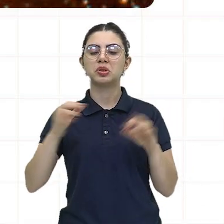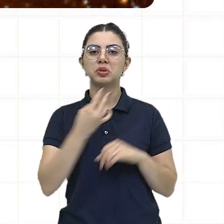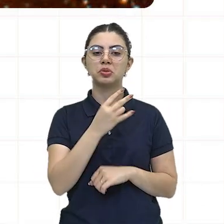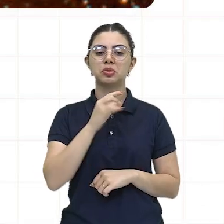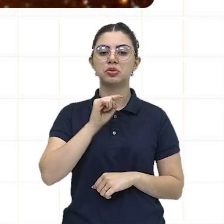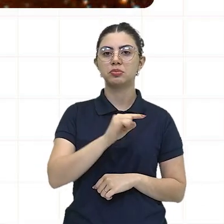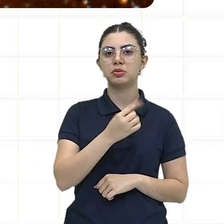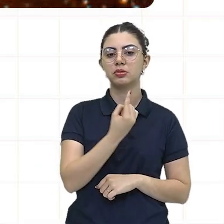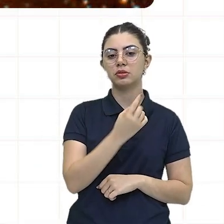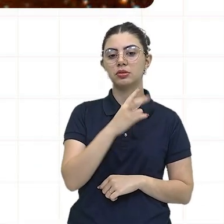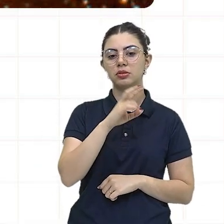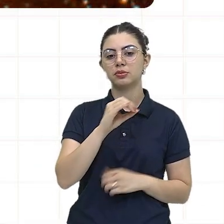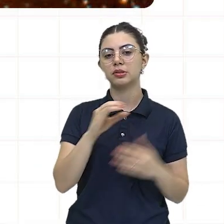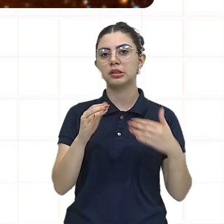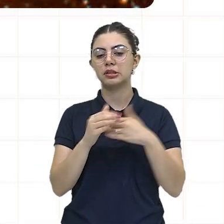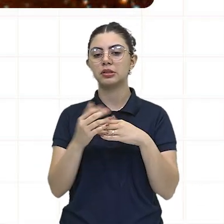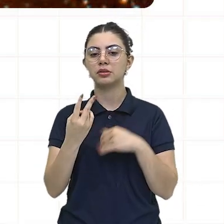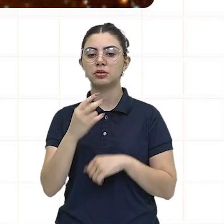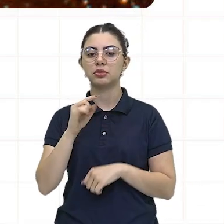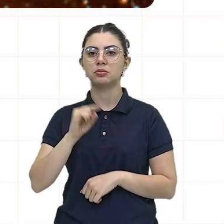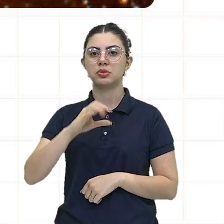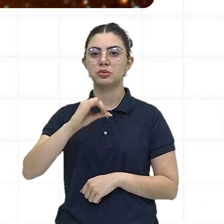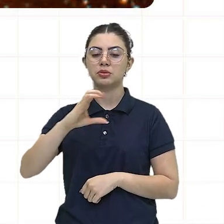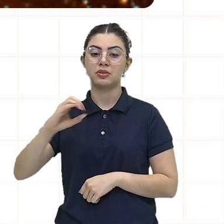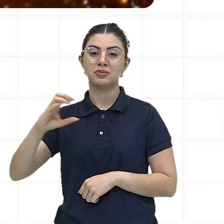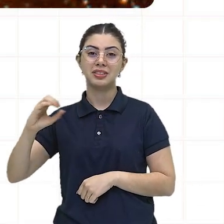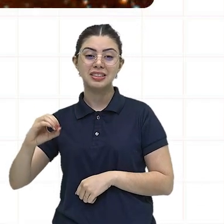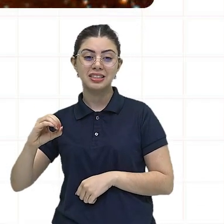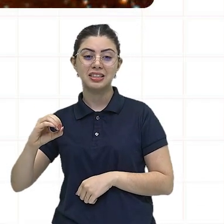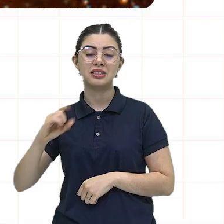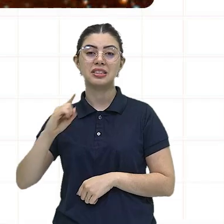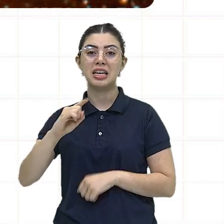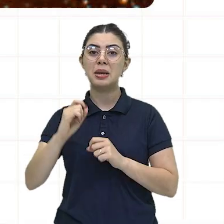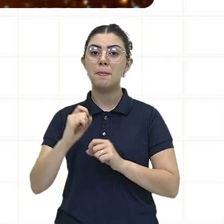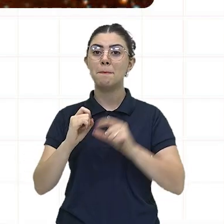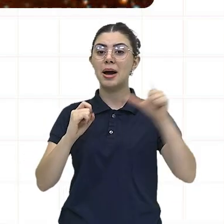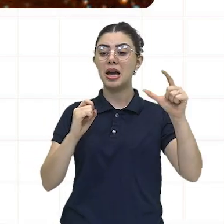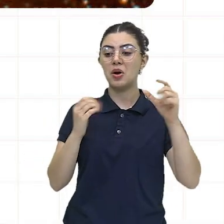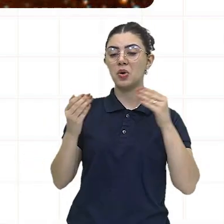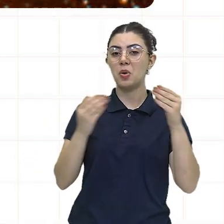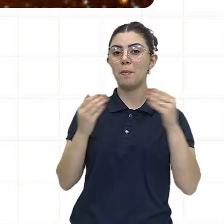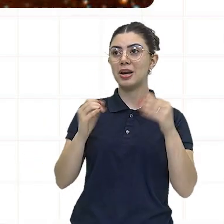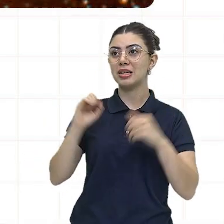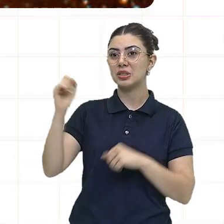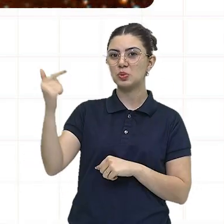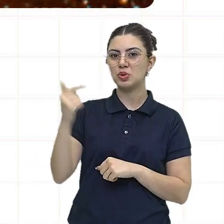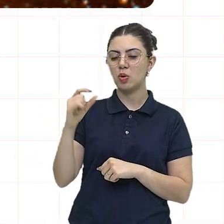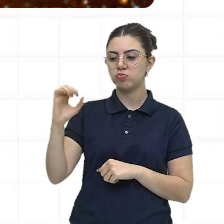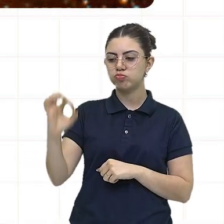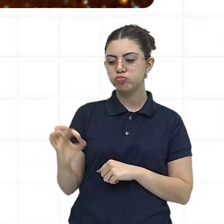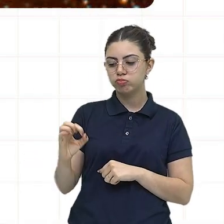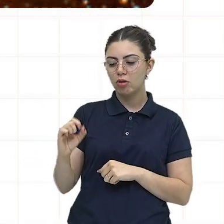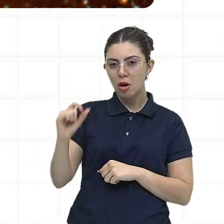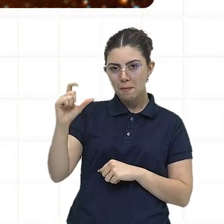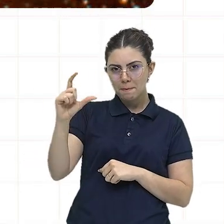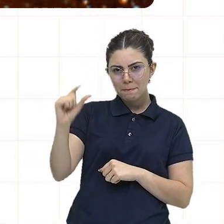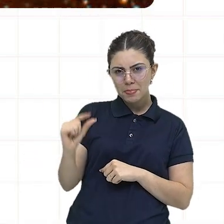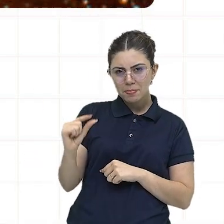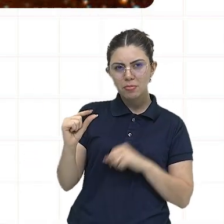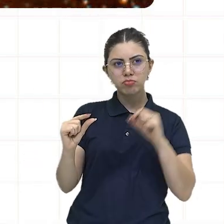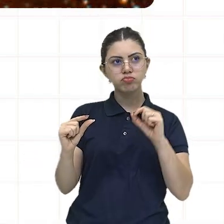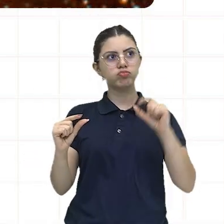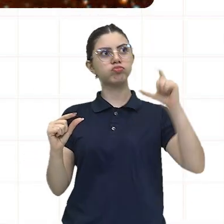2.150 e 2.900 vezes maior do que o Sol. Então, a